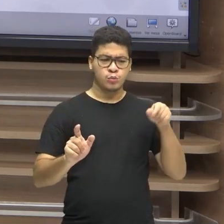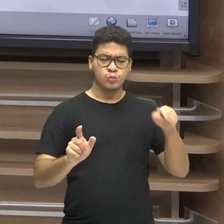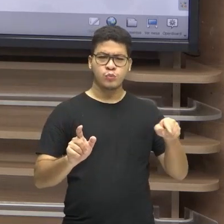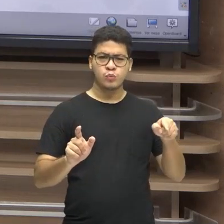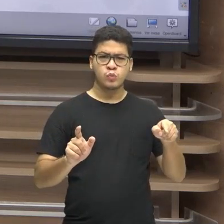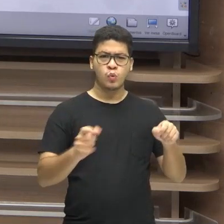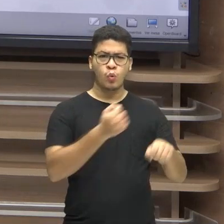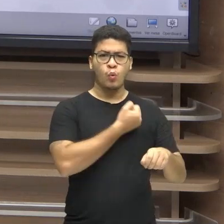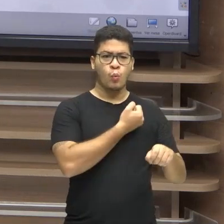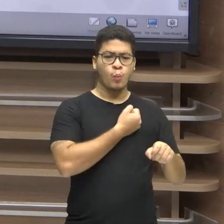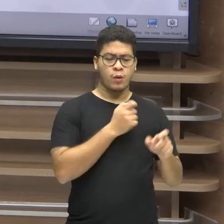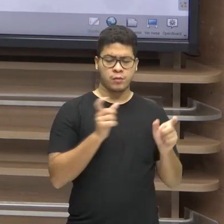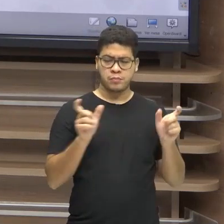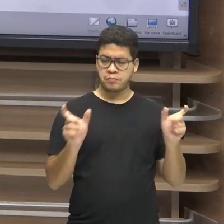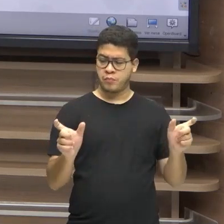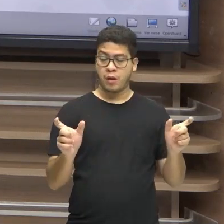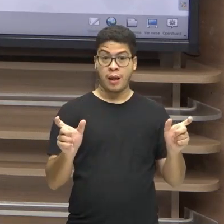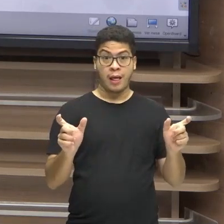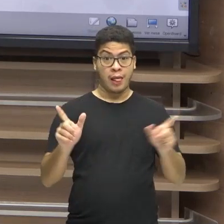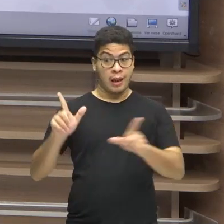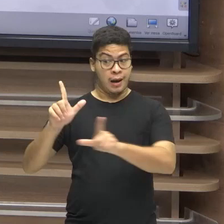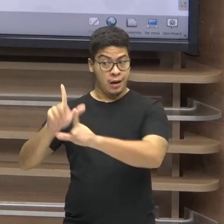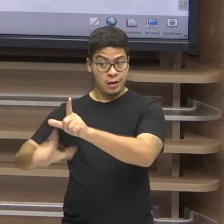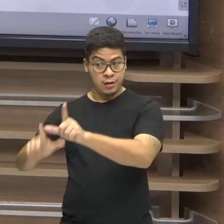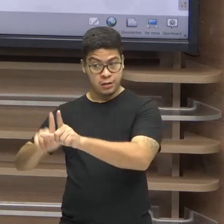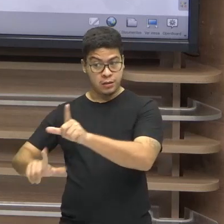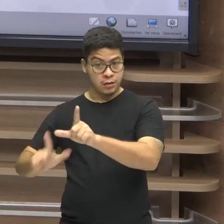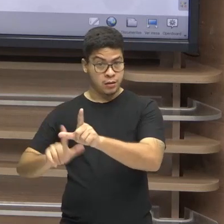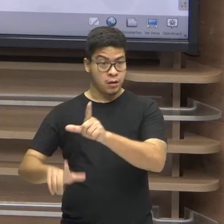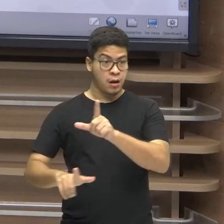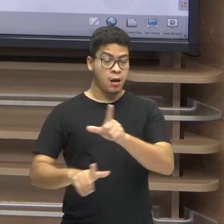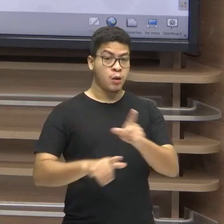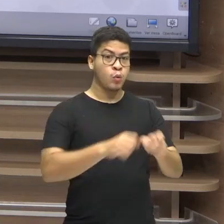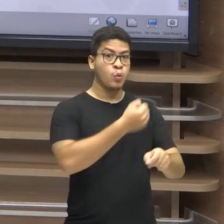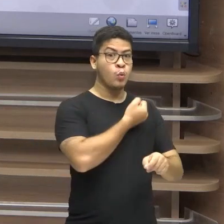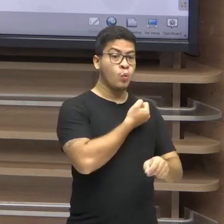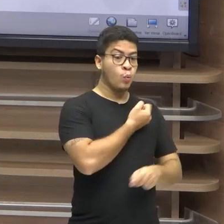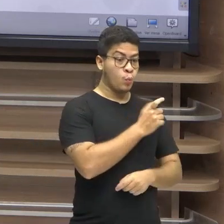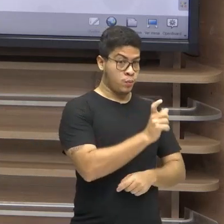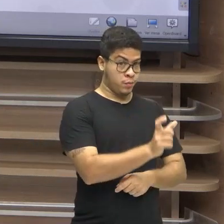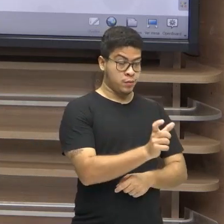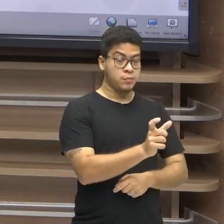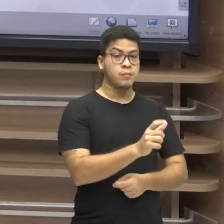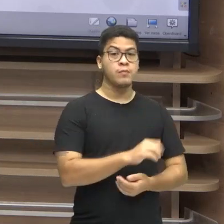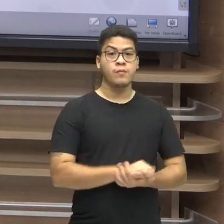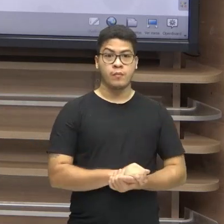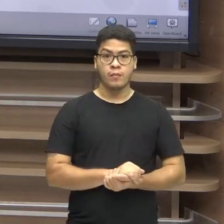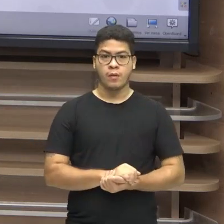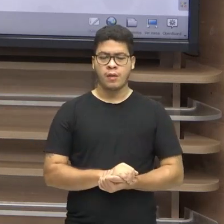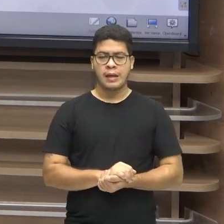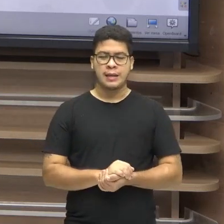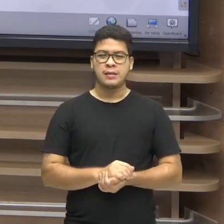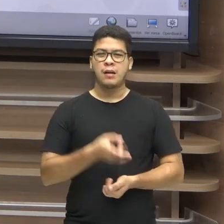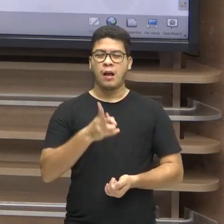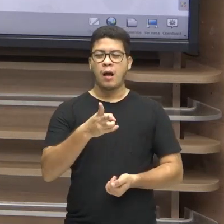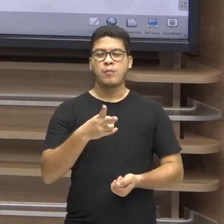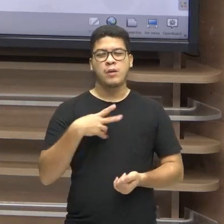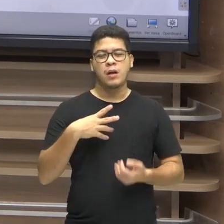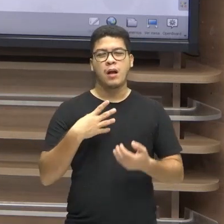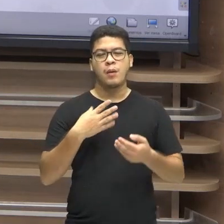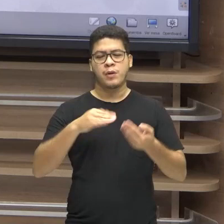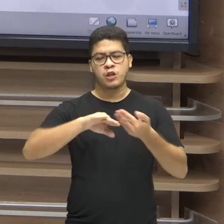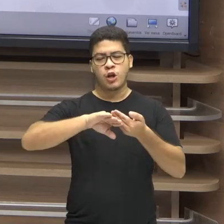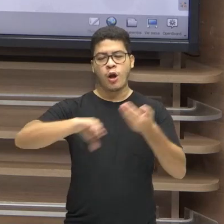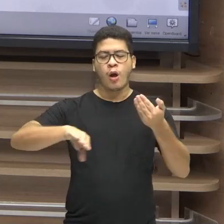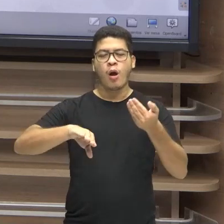ficar no segundo membro. Tudo isso para a gente poder isolar o valor ali da variável x, y, z, o que for, tá?